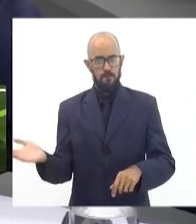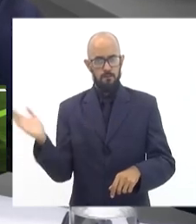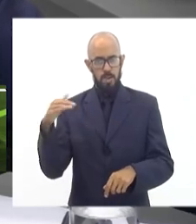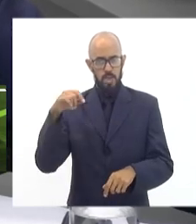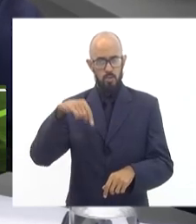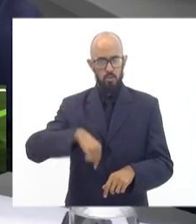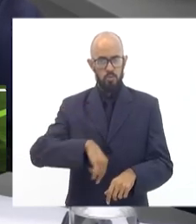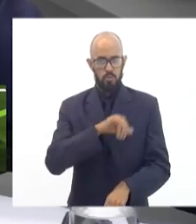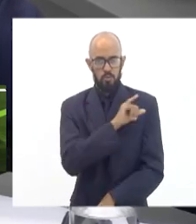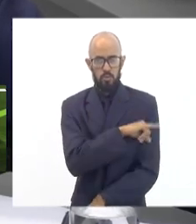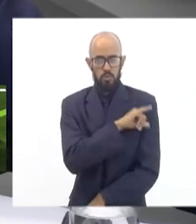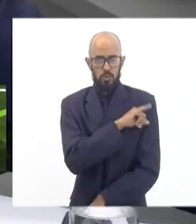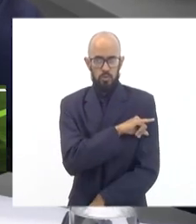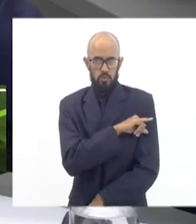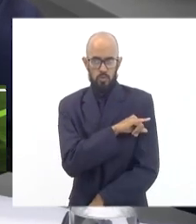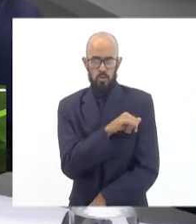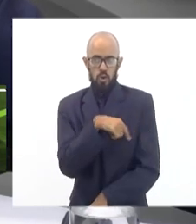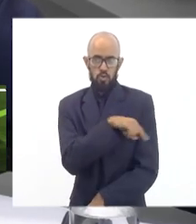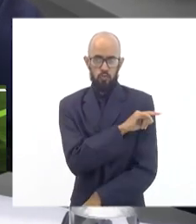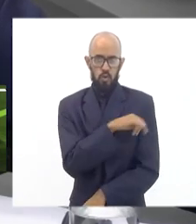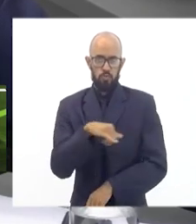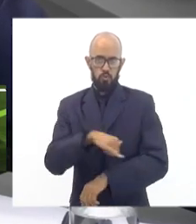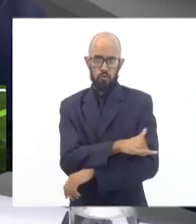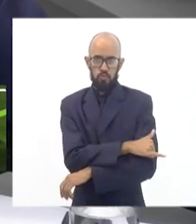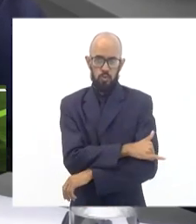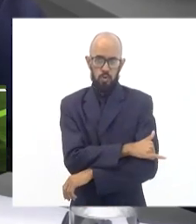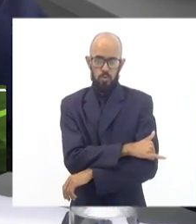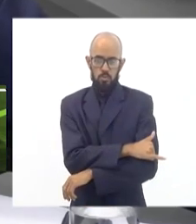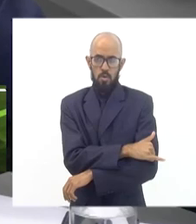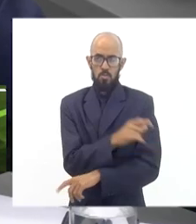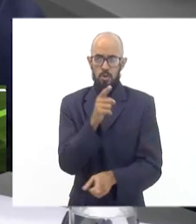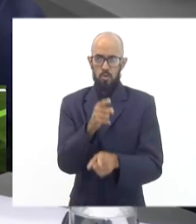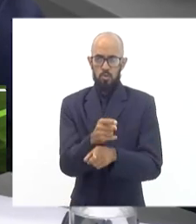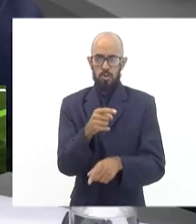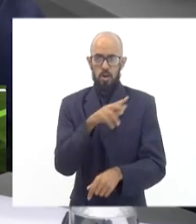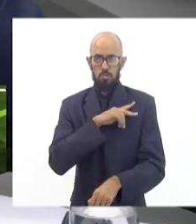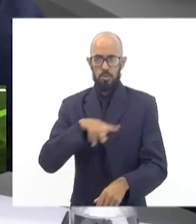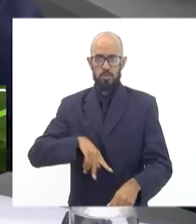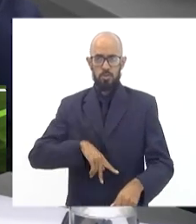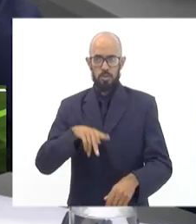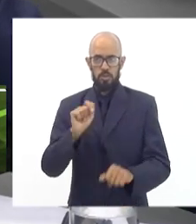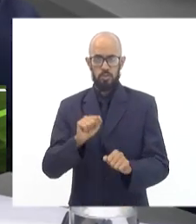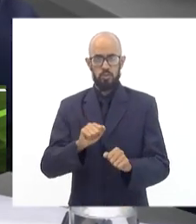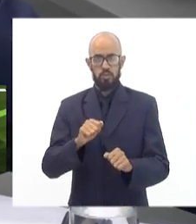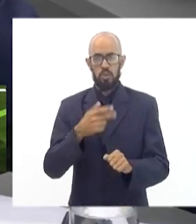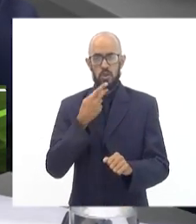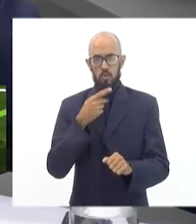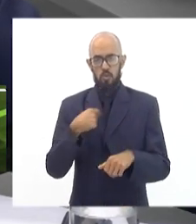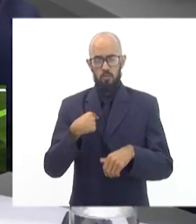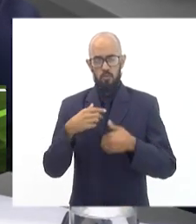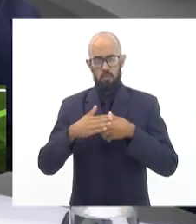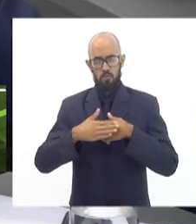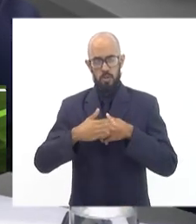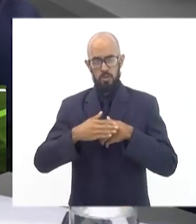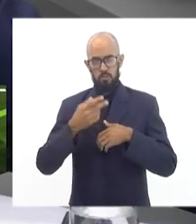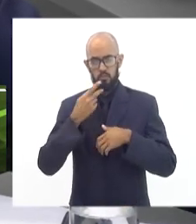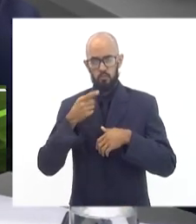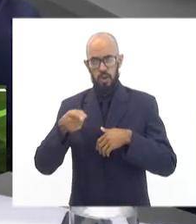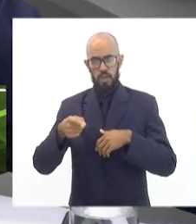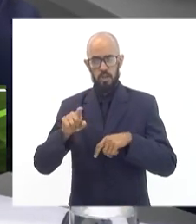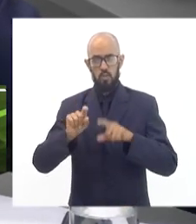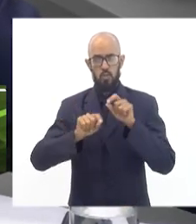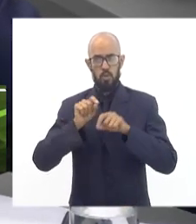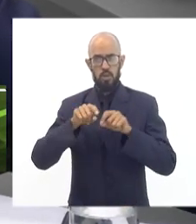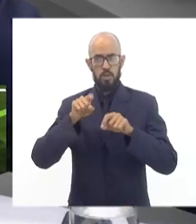com o governador a base do Galeão só para essa exposição e coloquei para o treino República o que que é